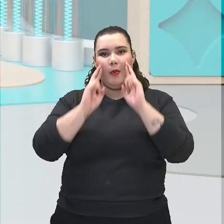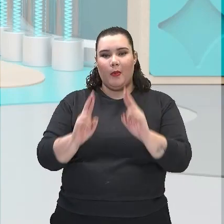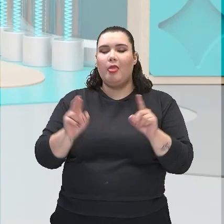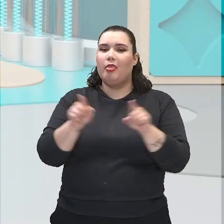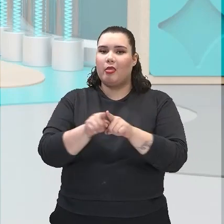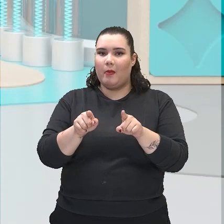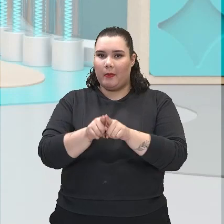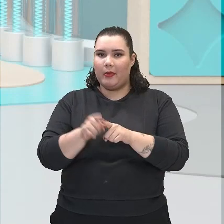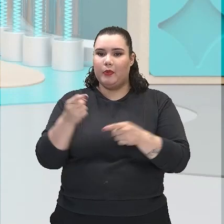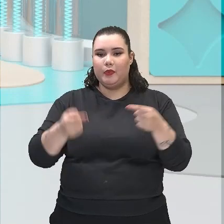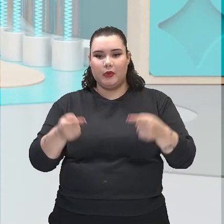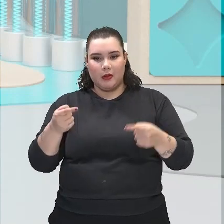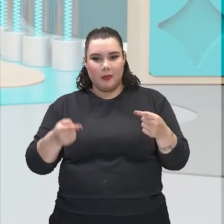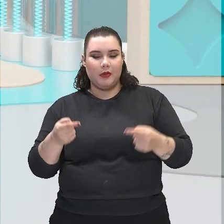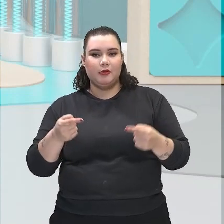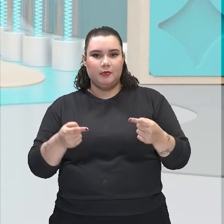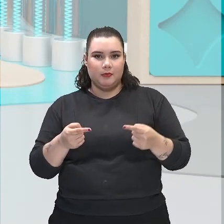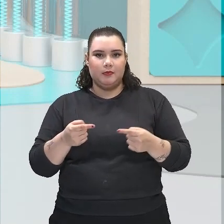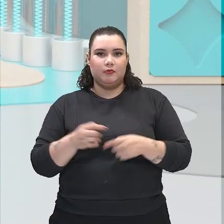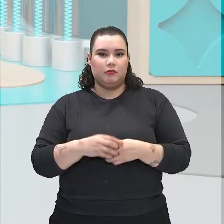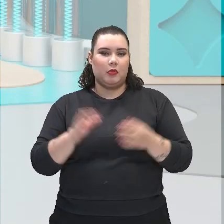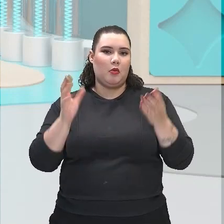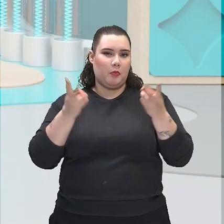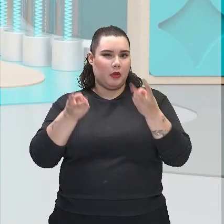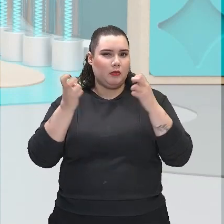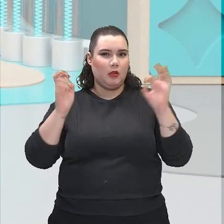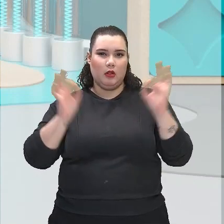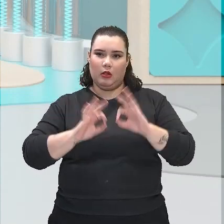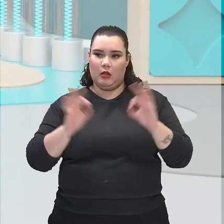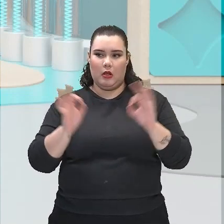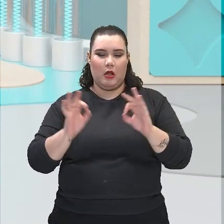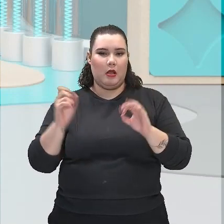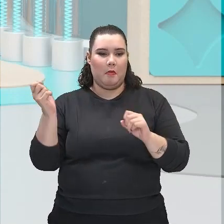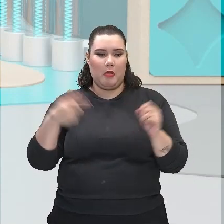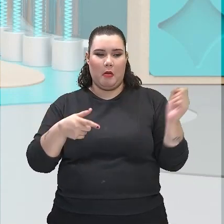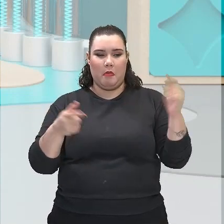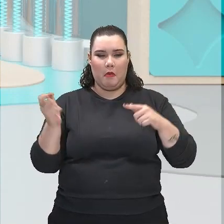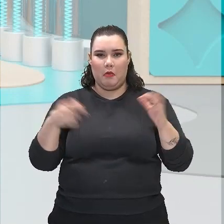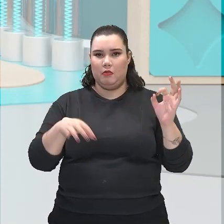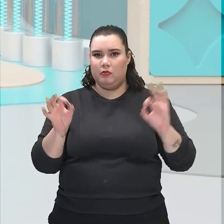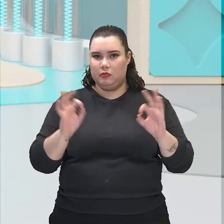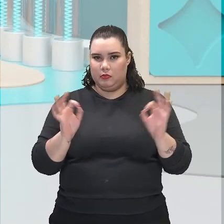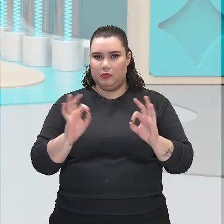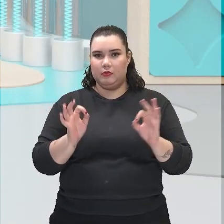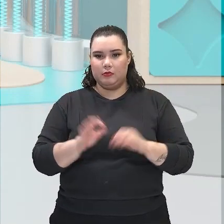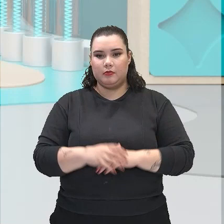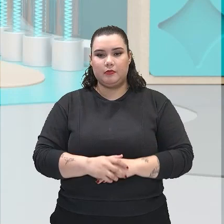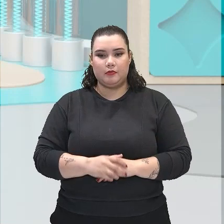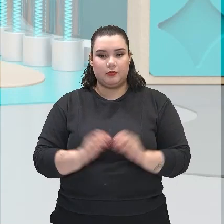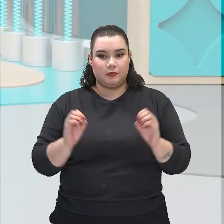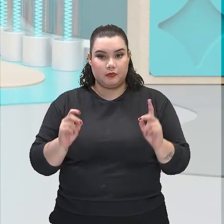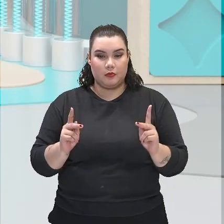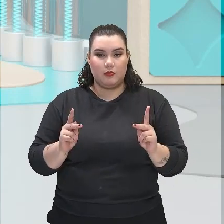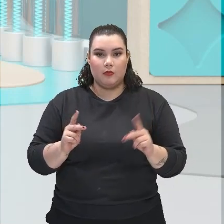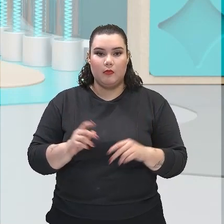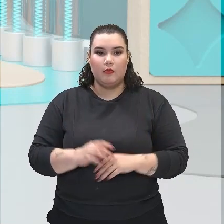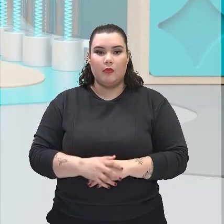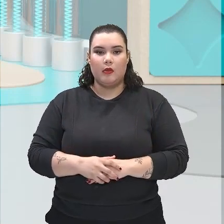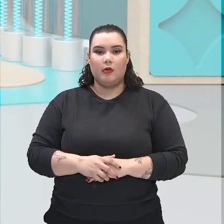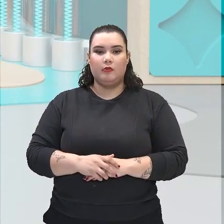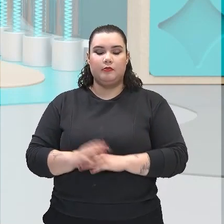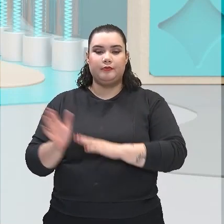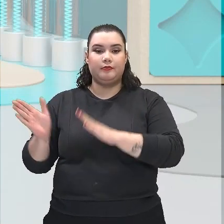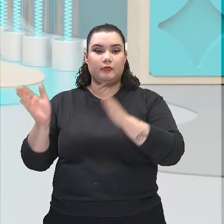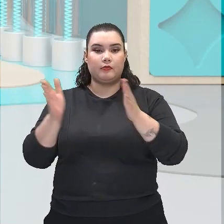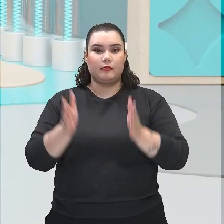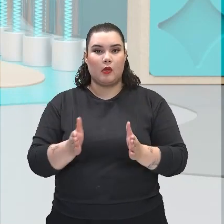pode observar isso, não houve xingamento de nenhuma espécie entre os debatedores. Ok? E o desenvolvimento? E aí,